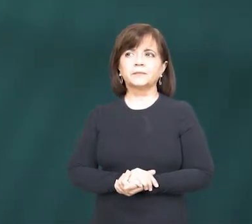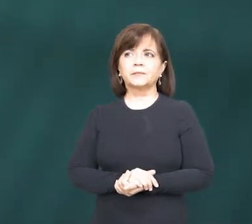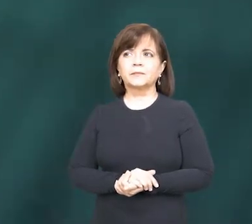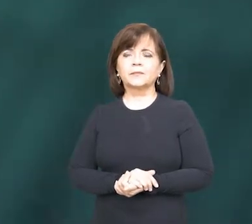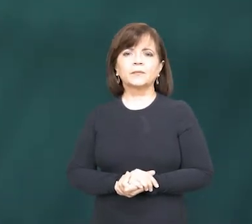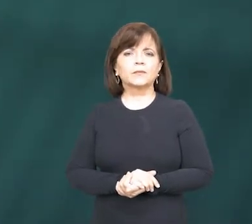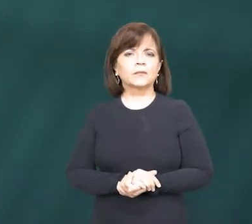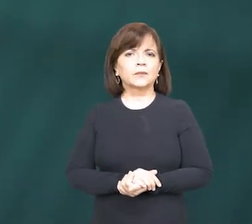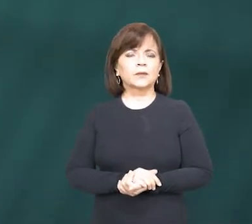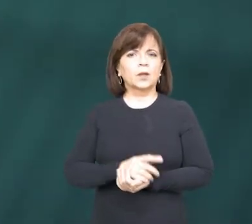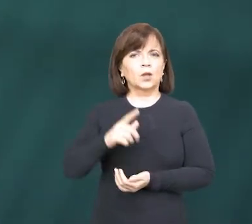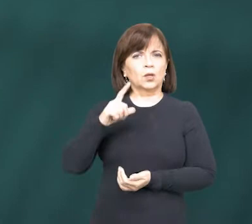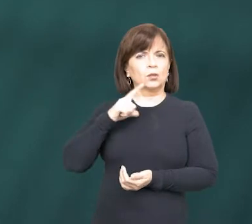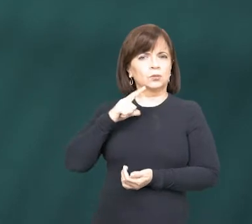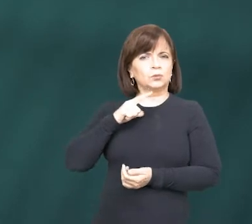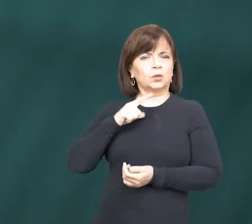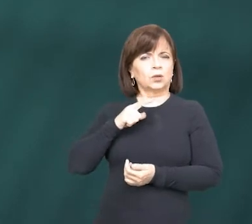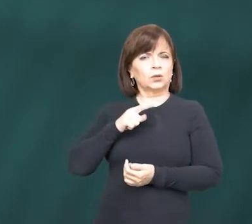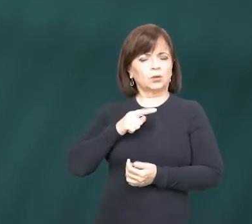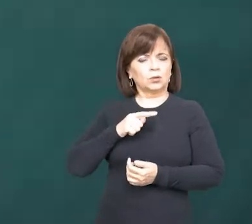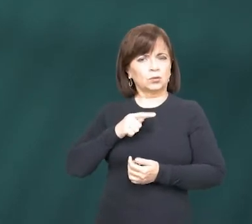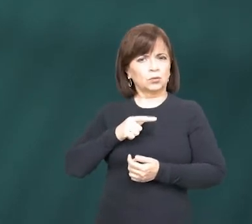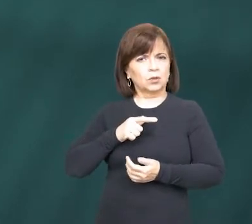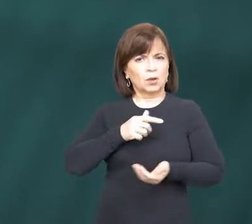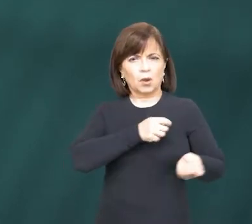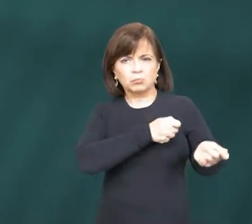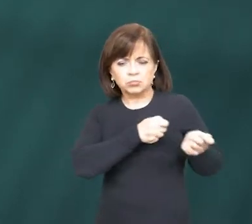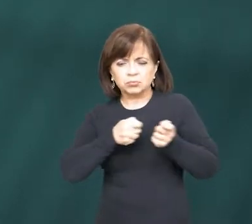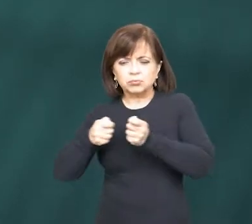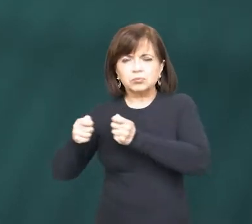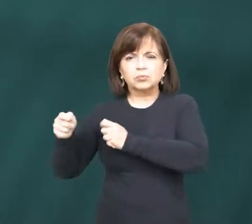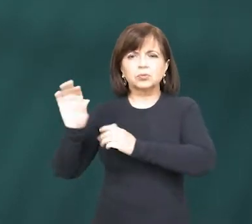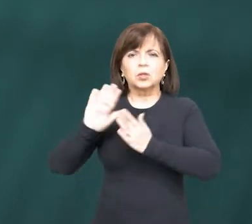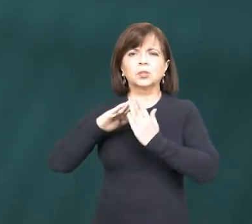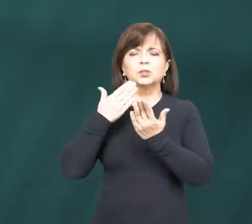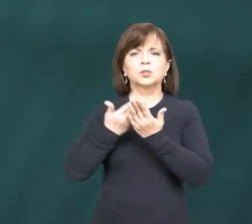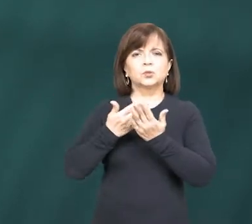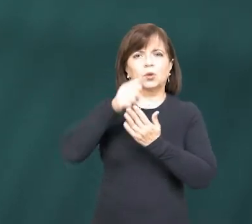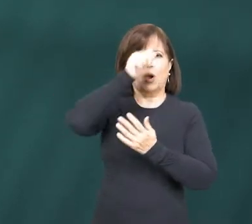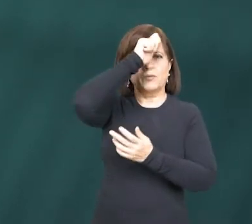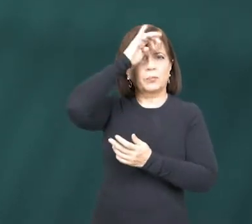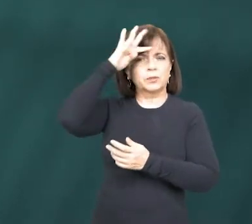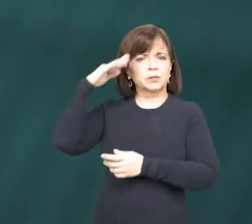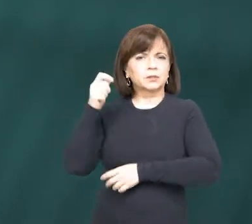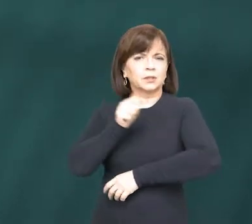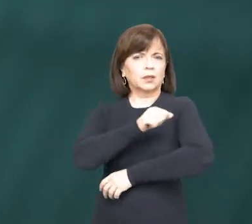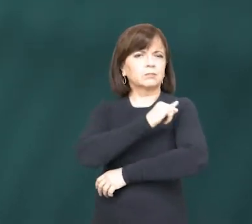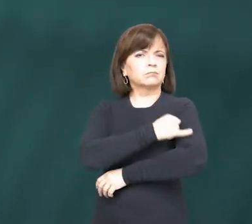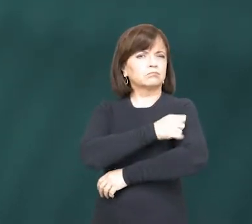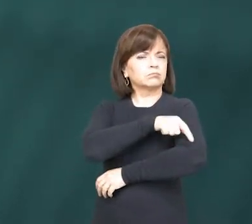No percurso escolar, né, desde a alfabetização até a pós,